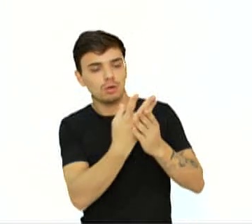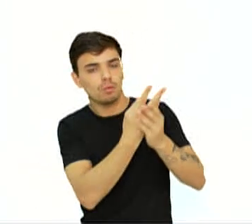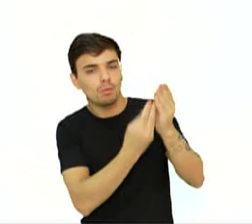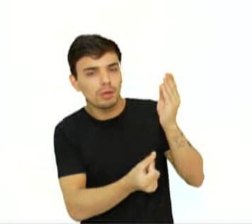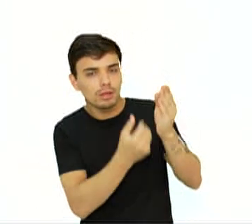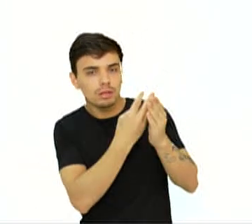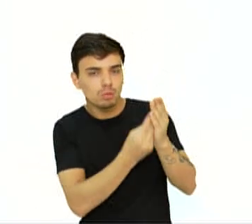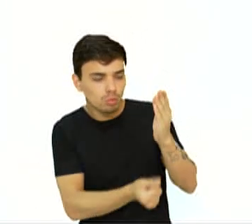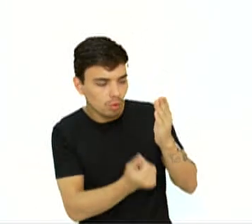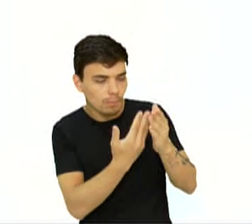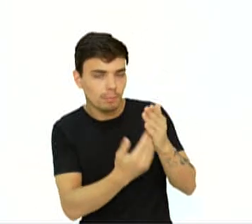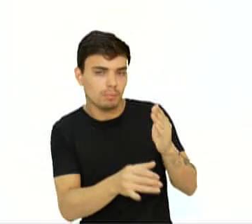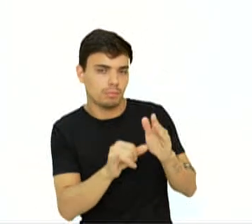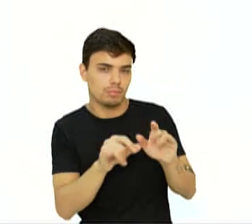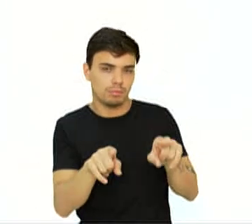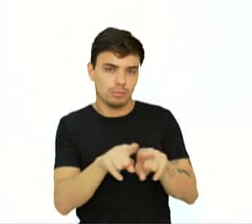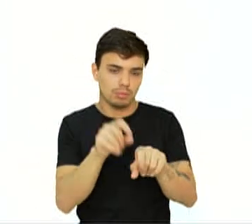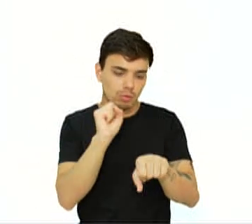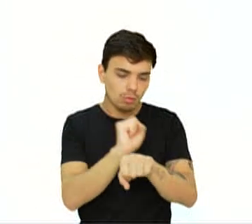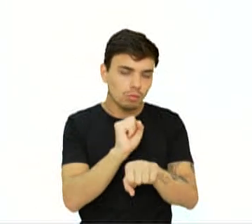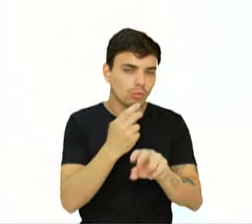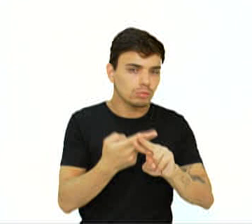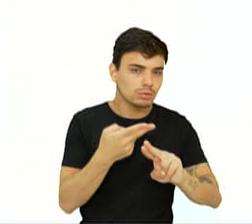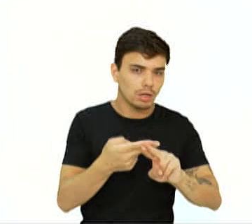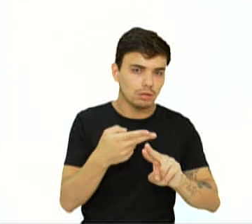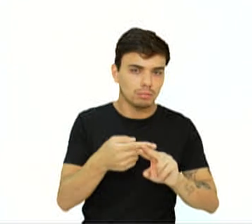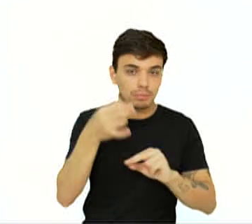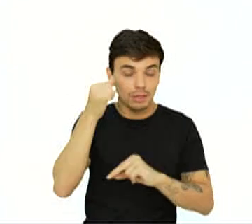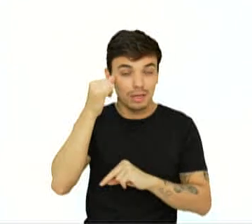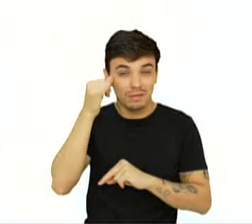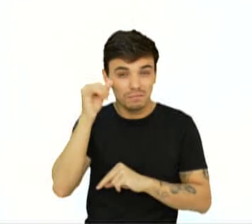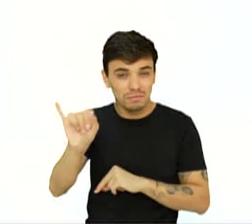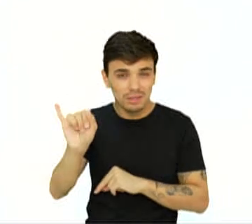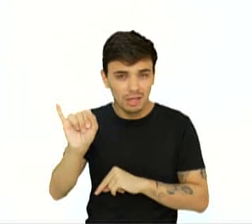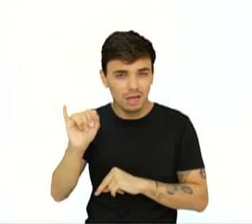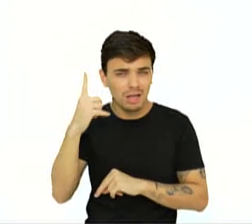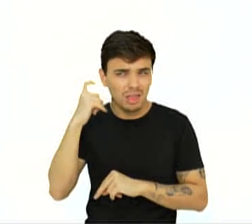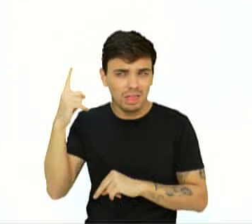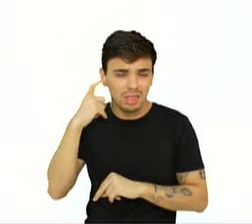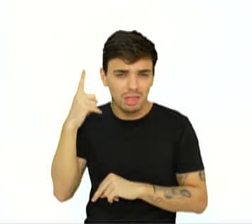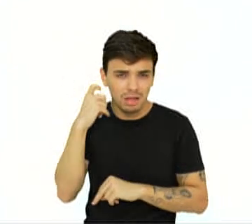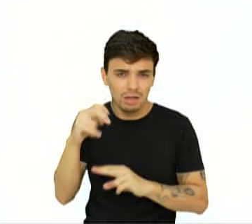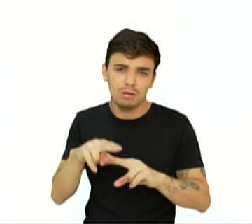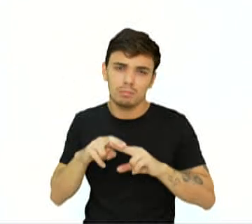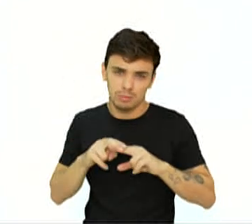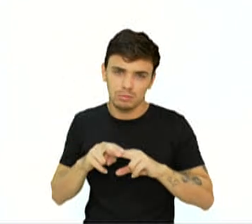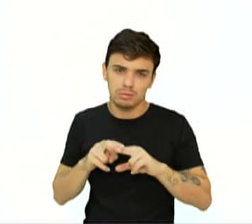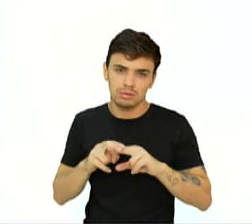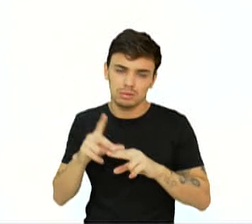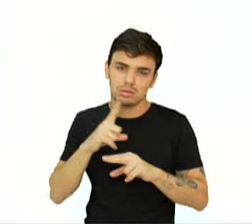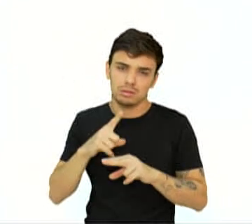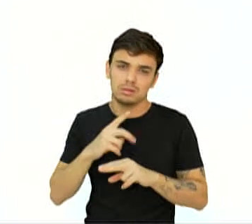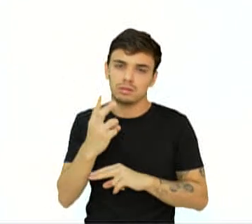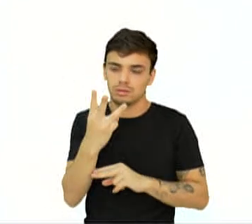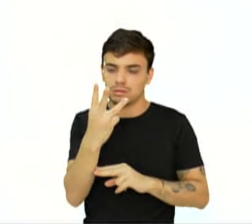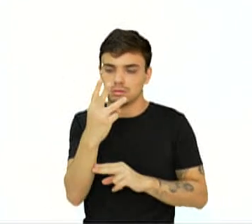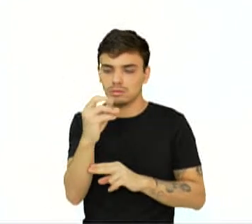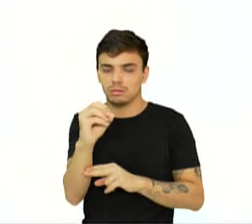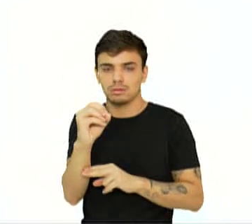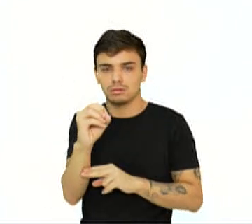eram empregados para evitar ruídos no sinal da onda portadora, que costumava ser 300